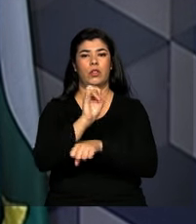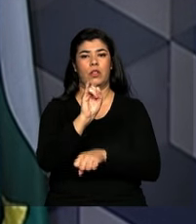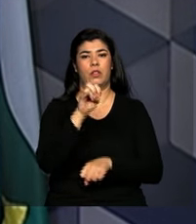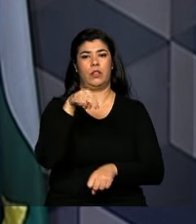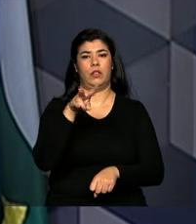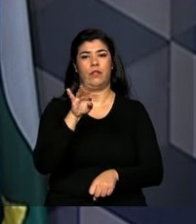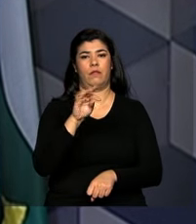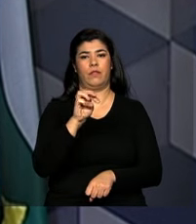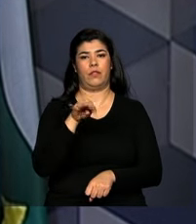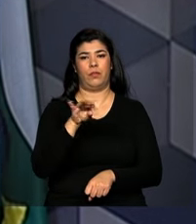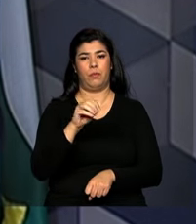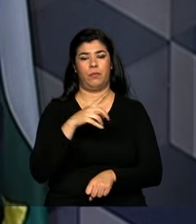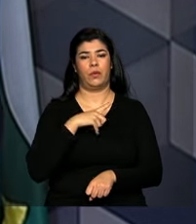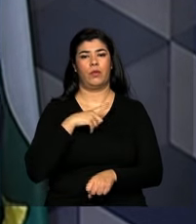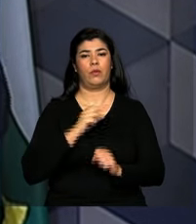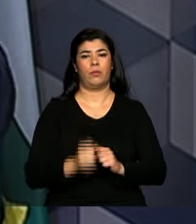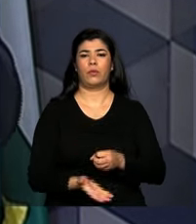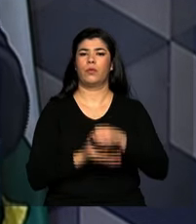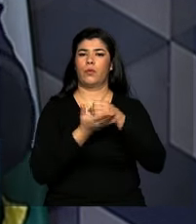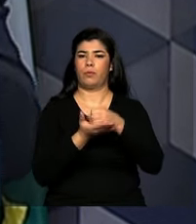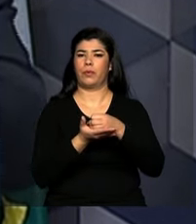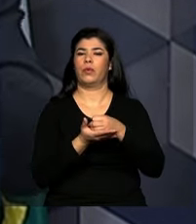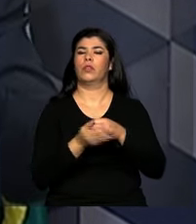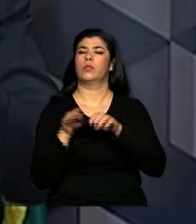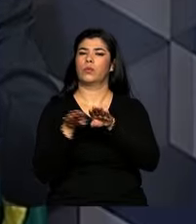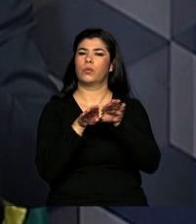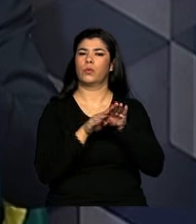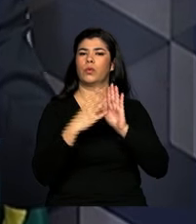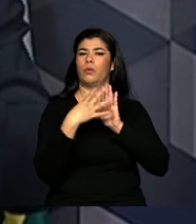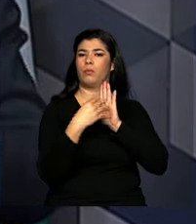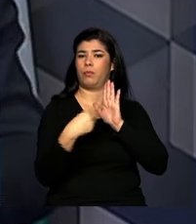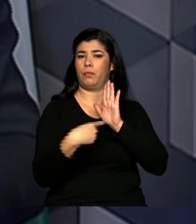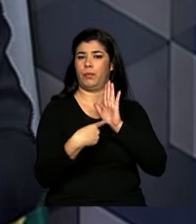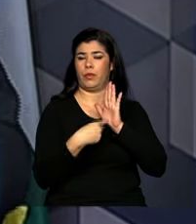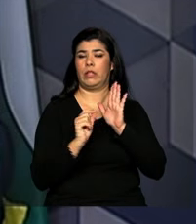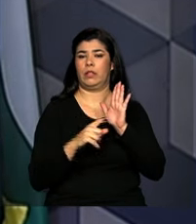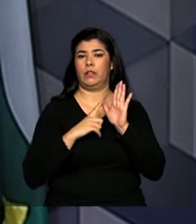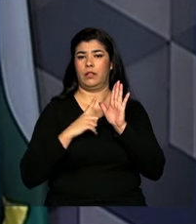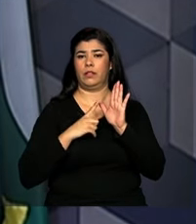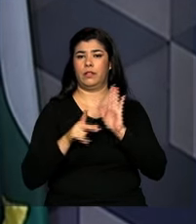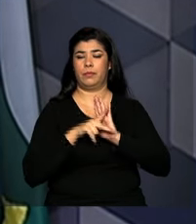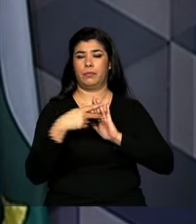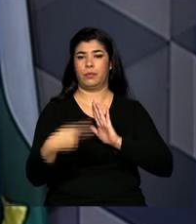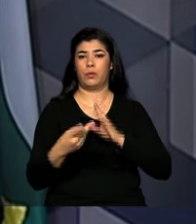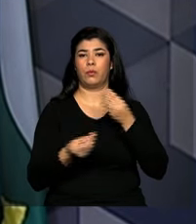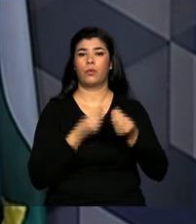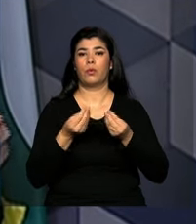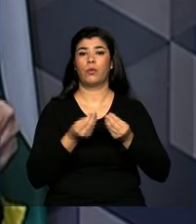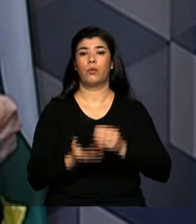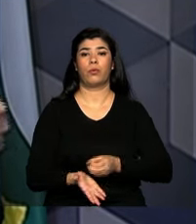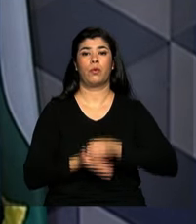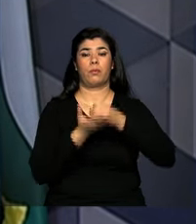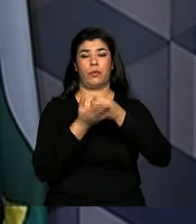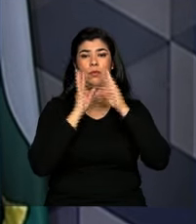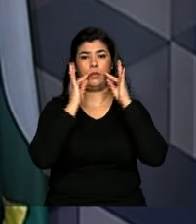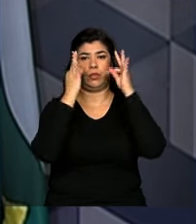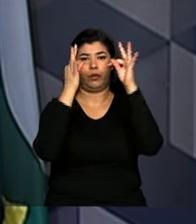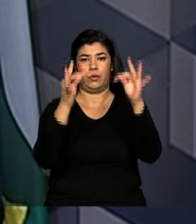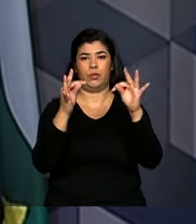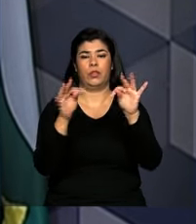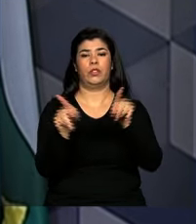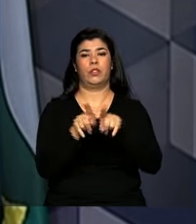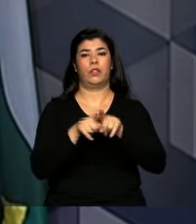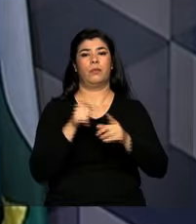total, para que a gente possa consolidar esse modelo que a gente tem de investir em tecnologia e